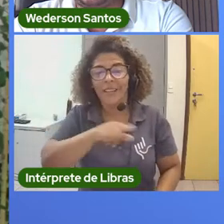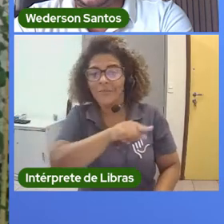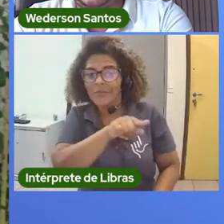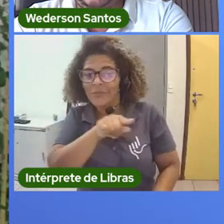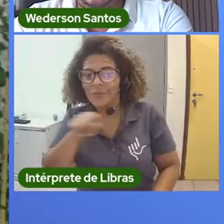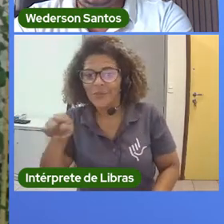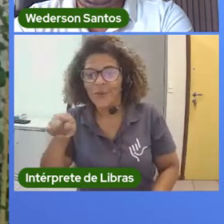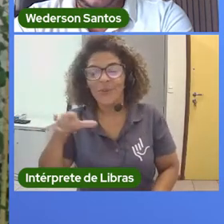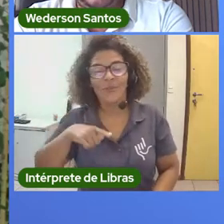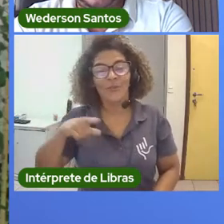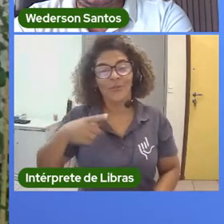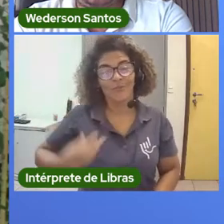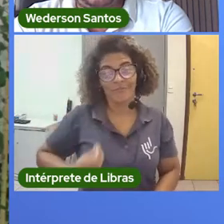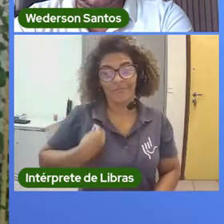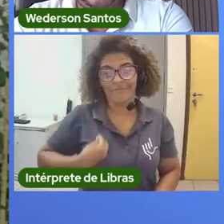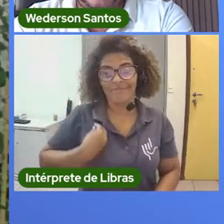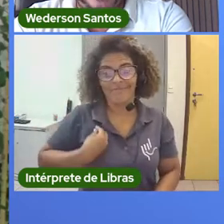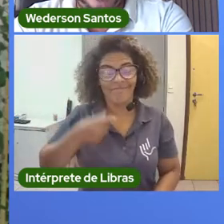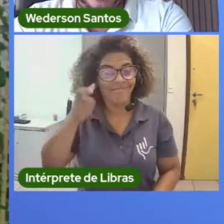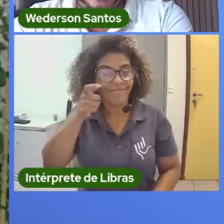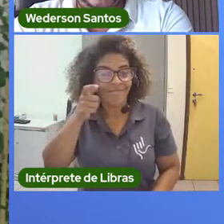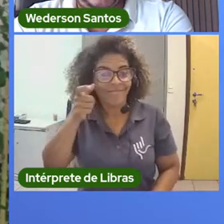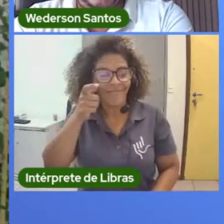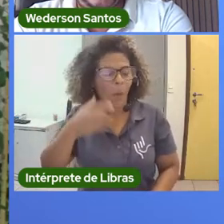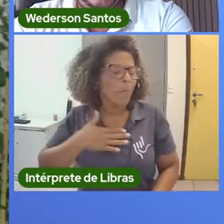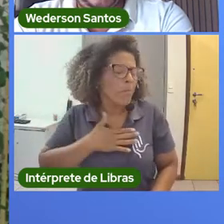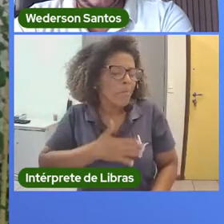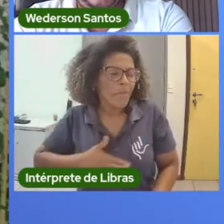nos ouvem aqui. É um prazer estar aqui com vocês.